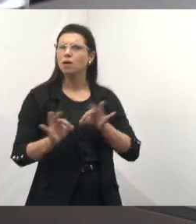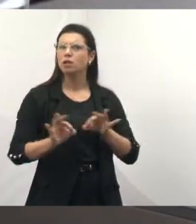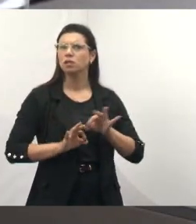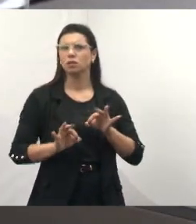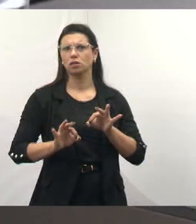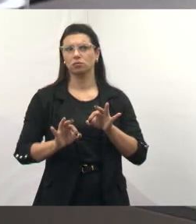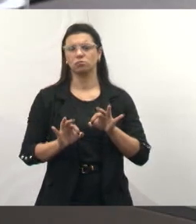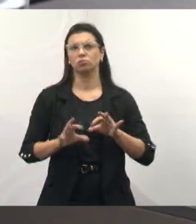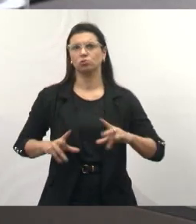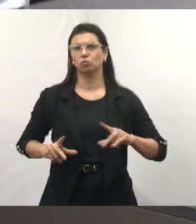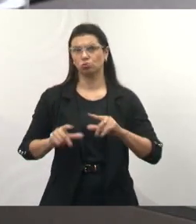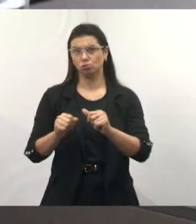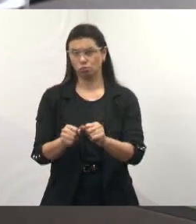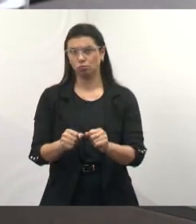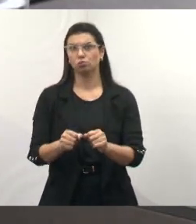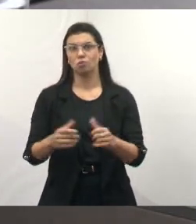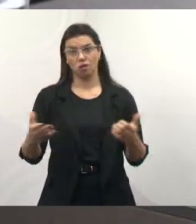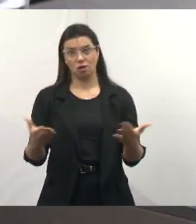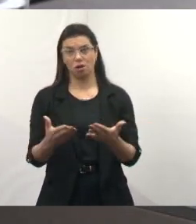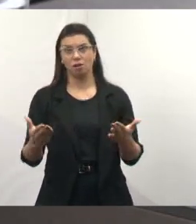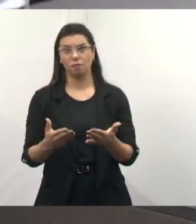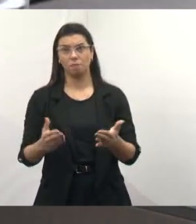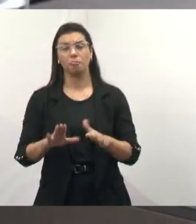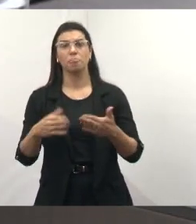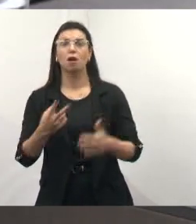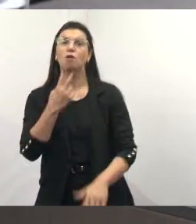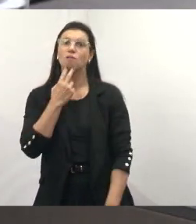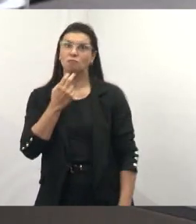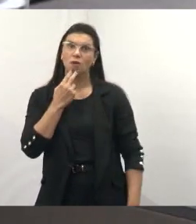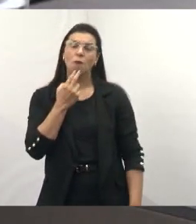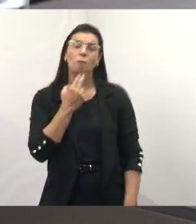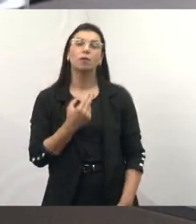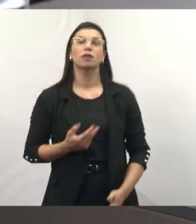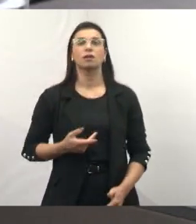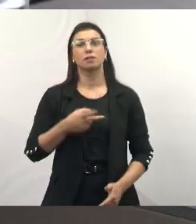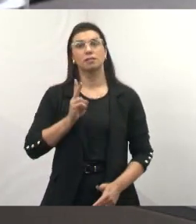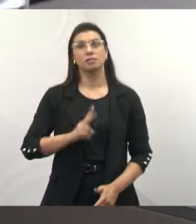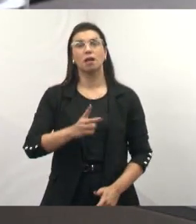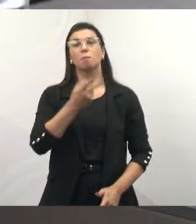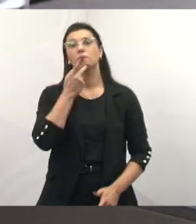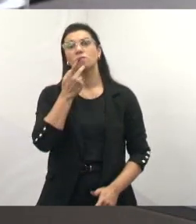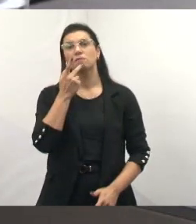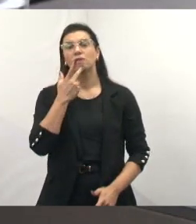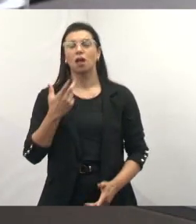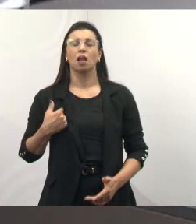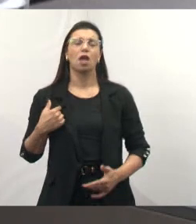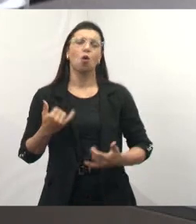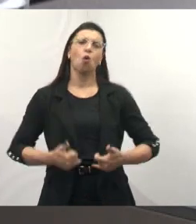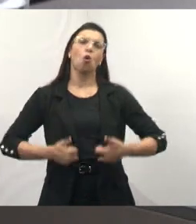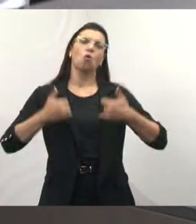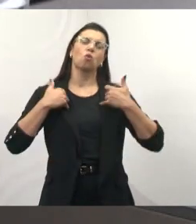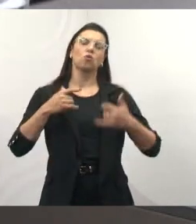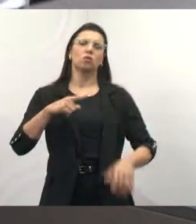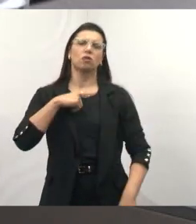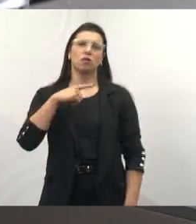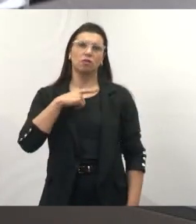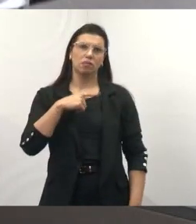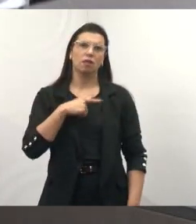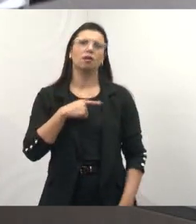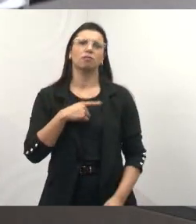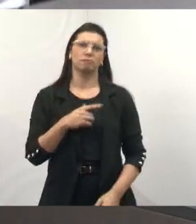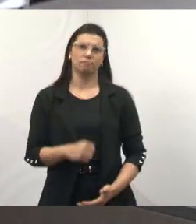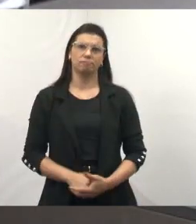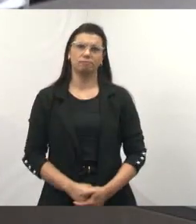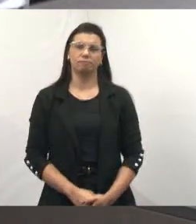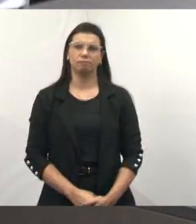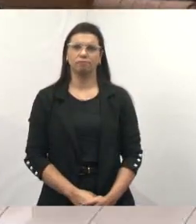o vereador Valmir fala, para uma das a melhor cidade aí do Vale do Paraíba. Então eu tenho orgulho aí de estar votando, já adianto que meu voto será favorável.